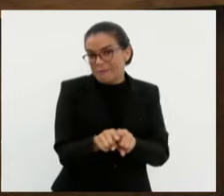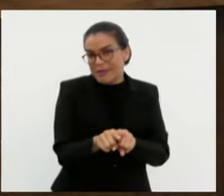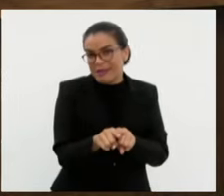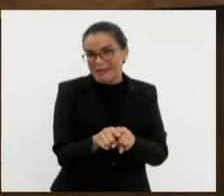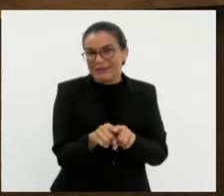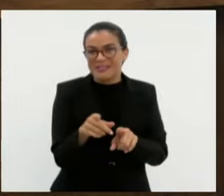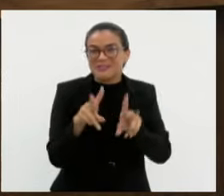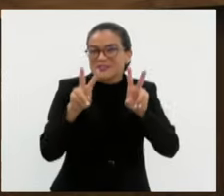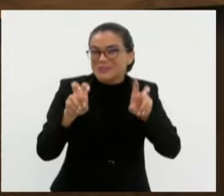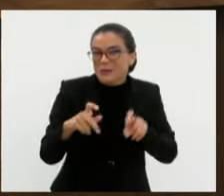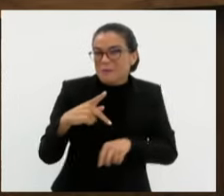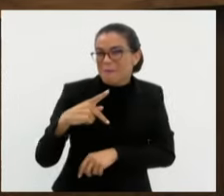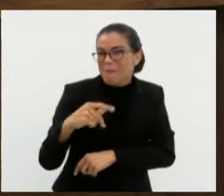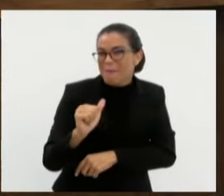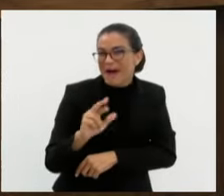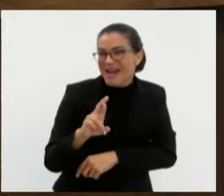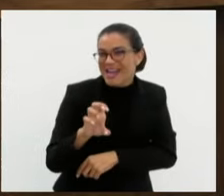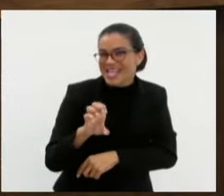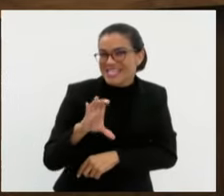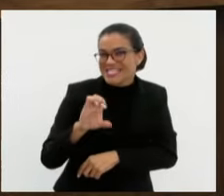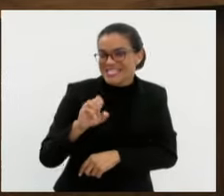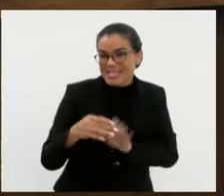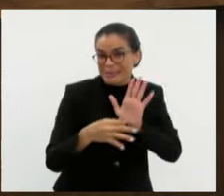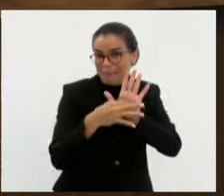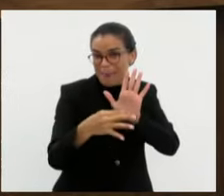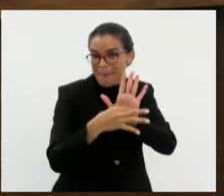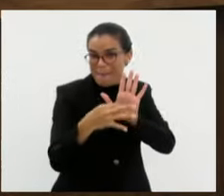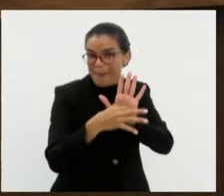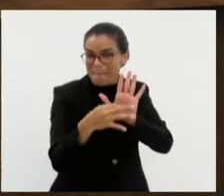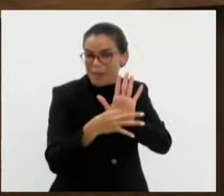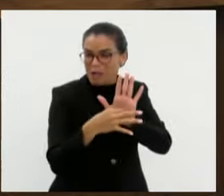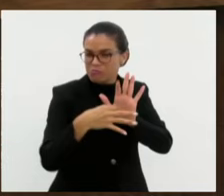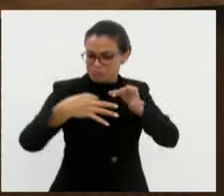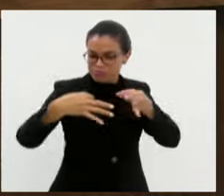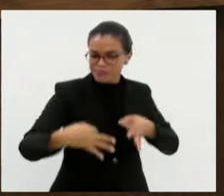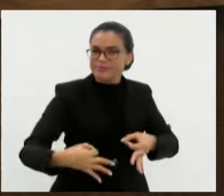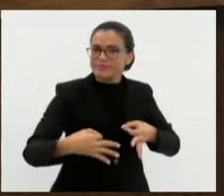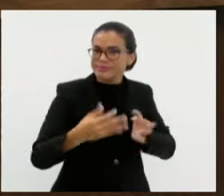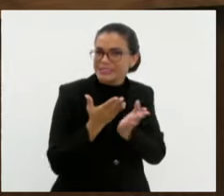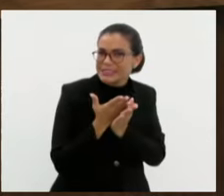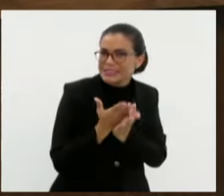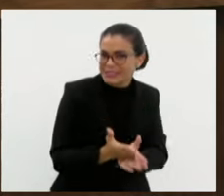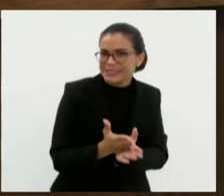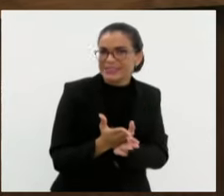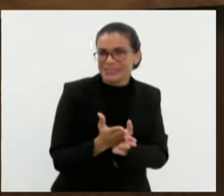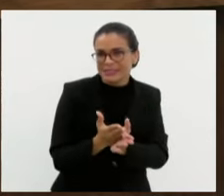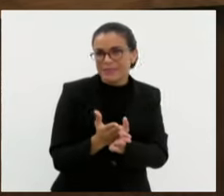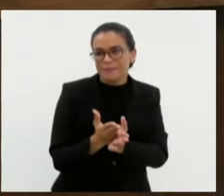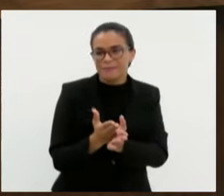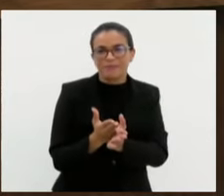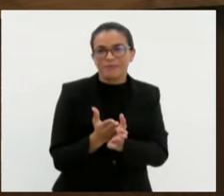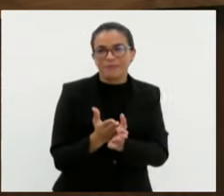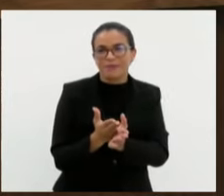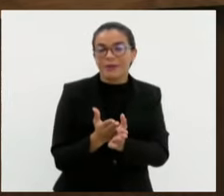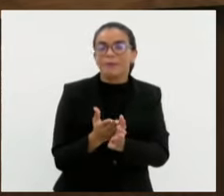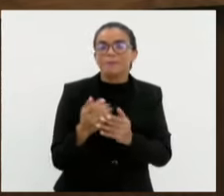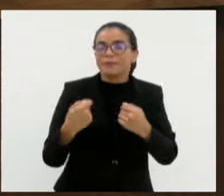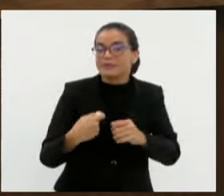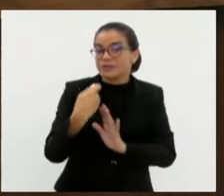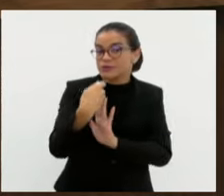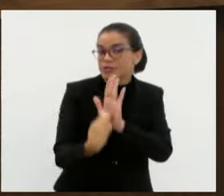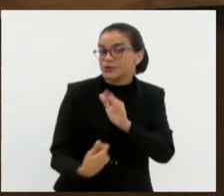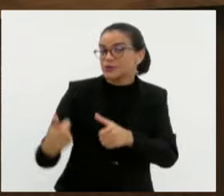parecer, porque a forma, apesar de ser legítima o parlamentar apresentar a emenda, ela deveria ser feita por